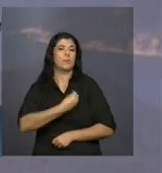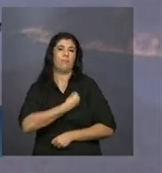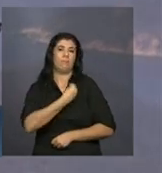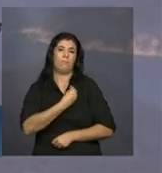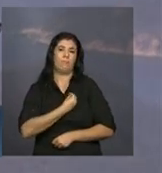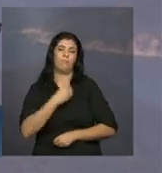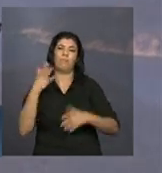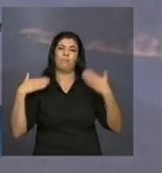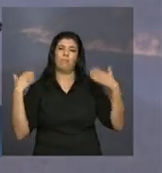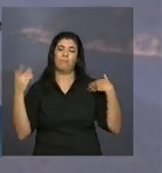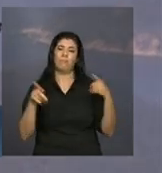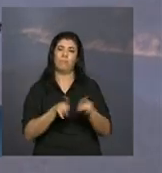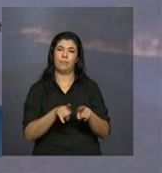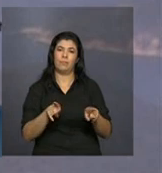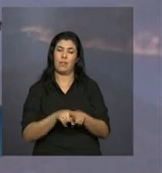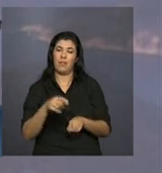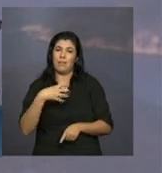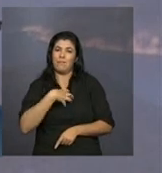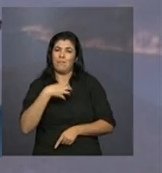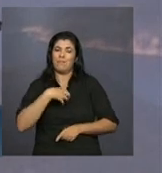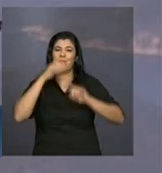eu fico muito feliz de estar aqui.